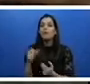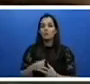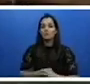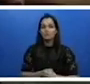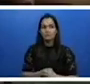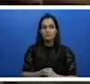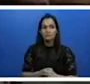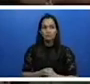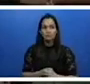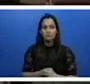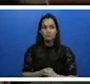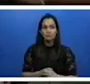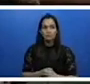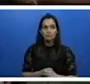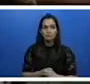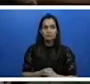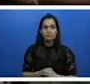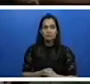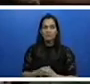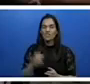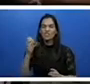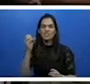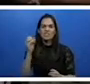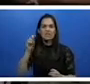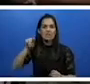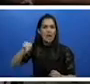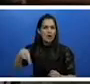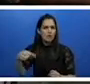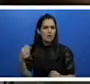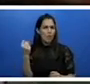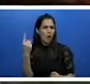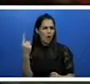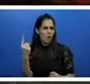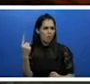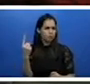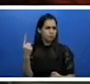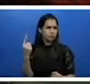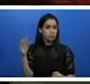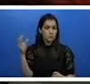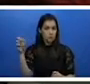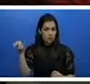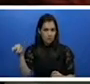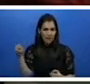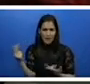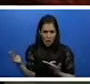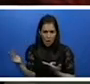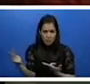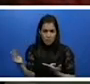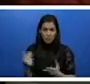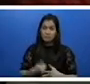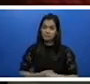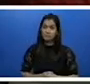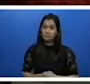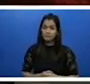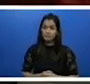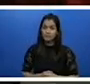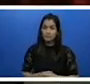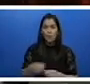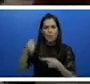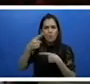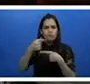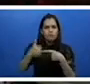que... 1 milímetro é a mesma coisa que eu falar 0,1 centímetro ou 1/10